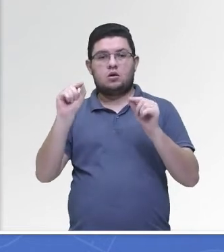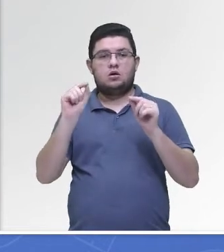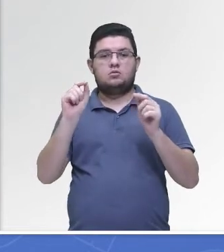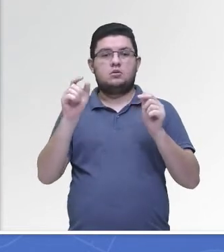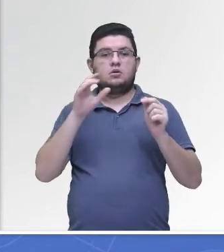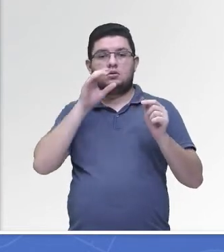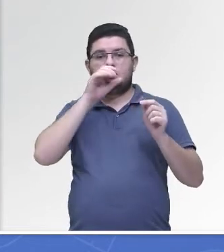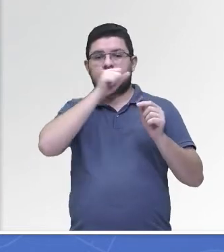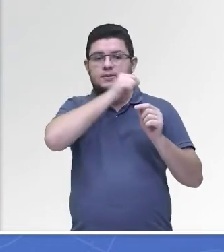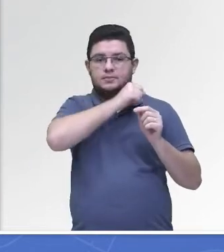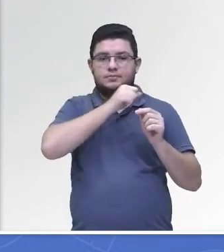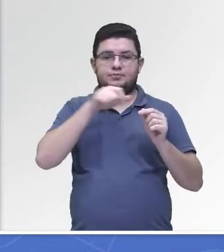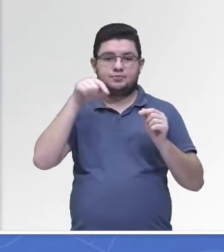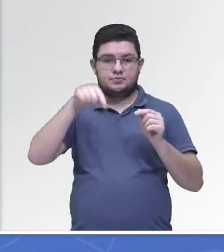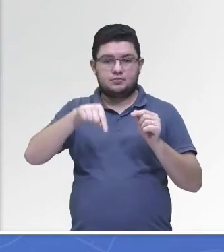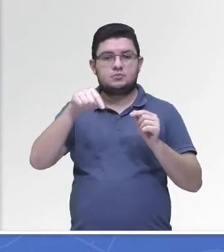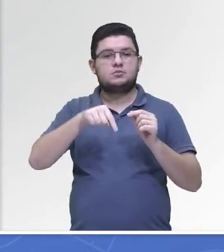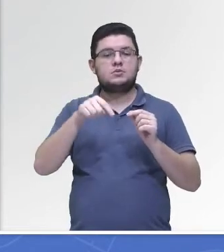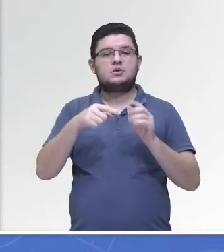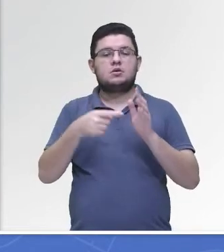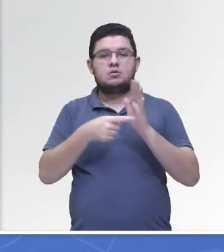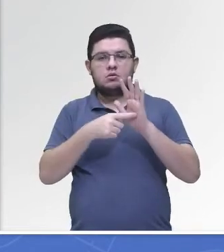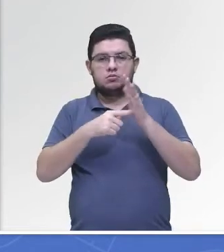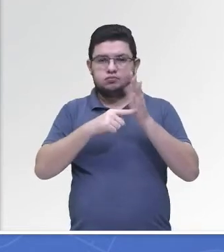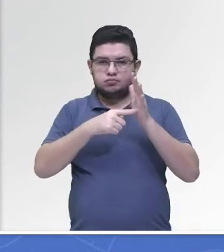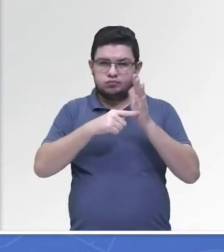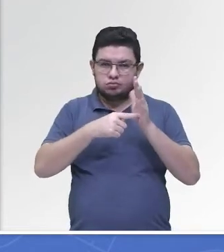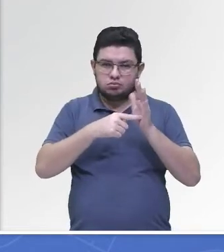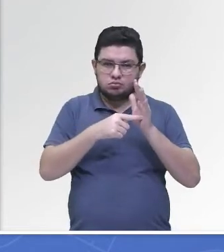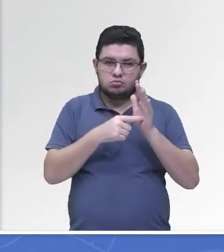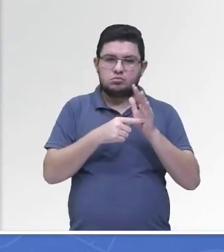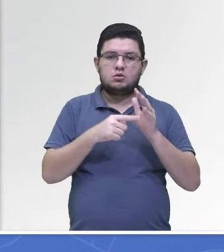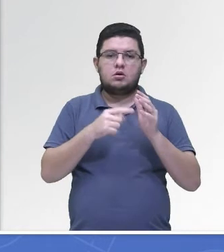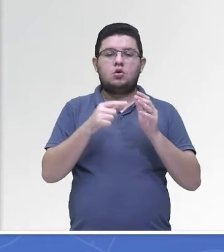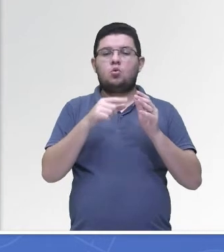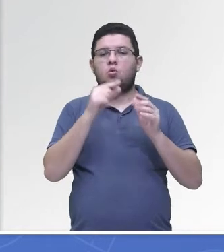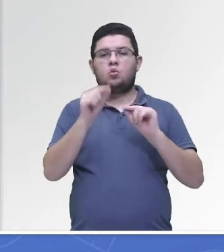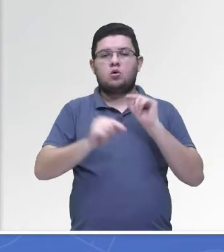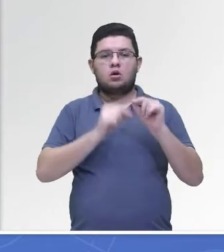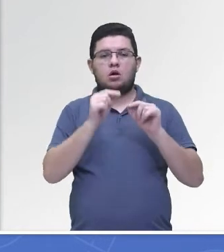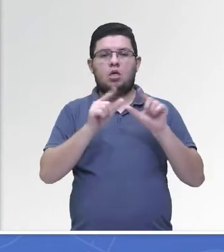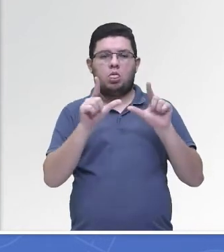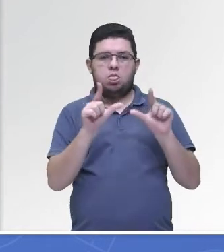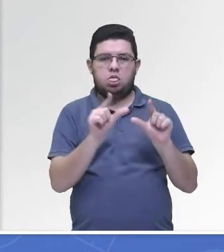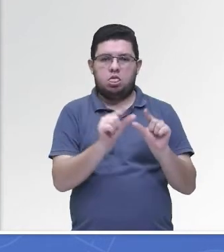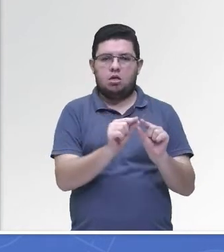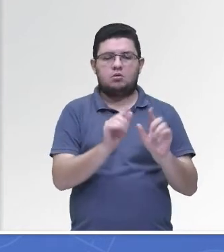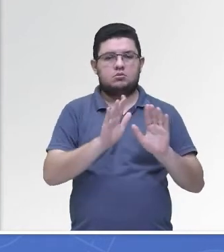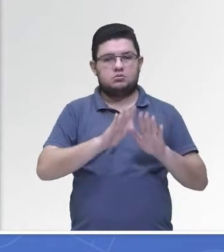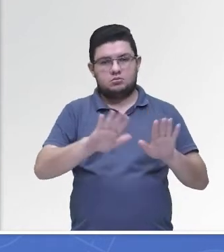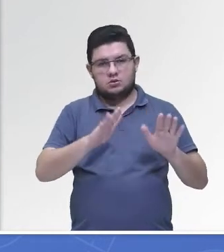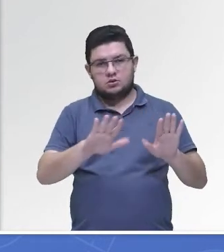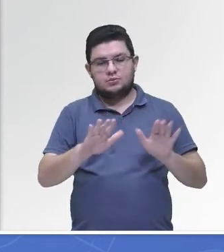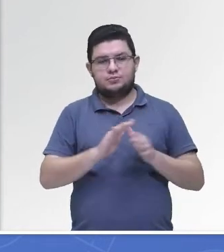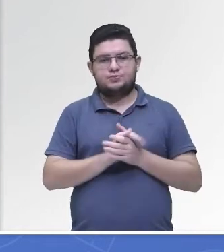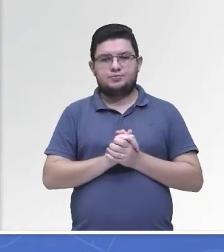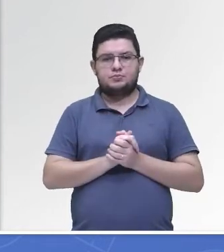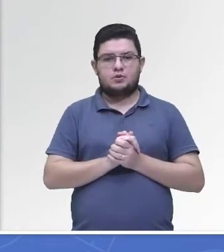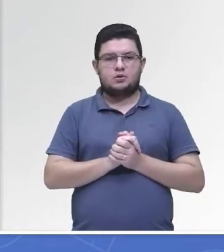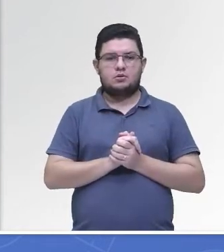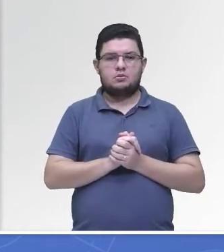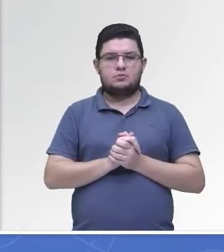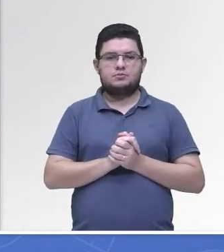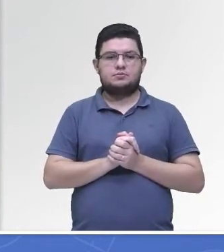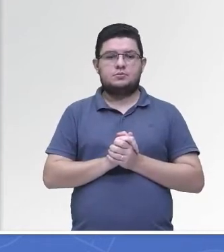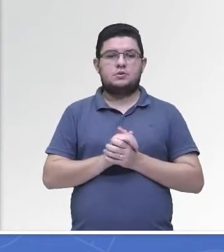do motor. Ao isoctano é atribuído o índice de octana 100 por causa da sua baixa tendência a